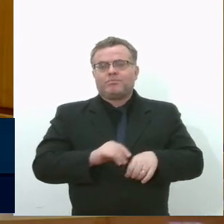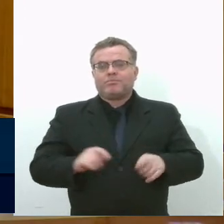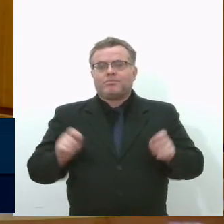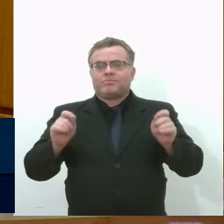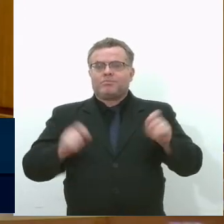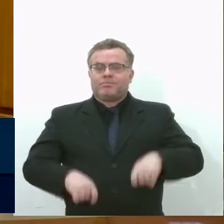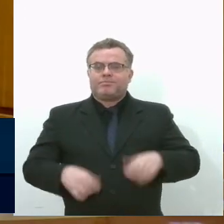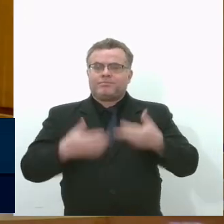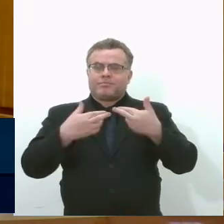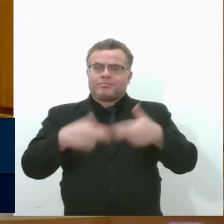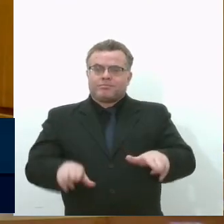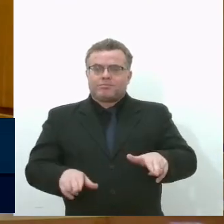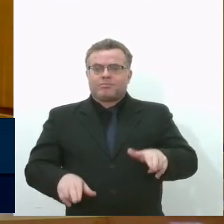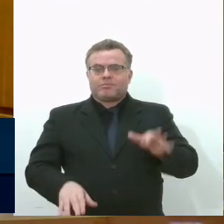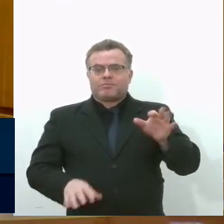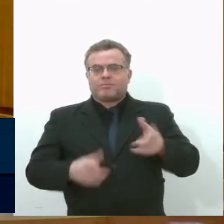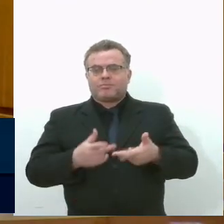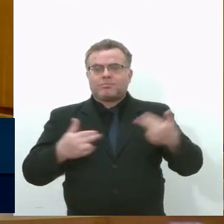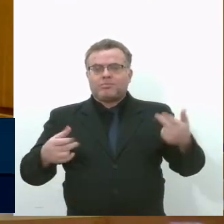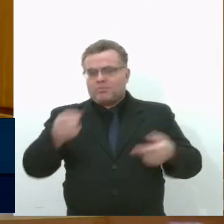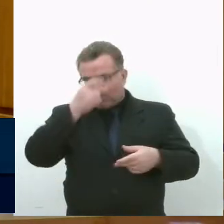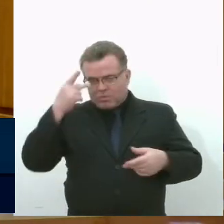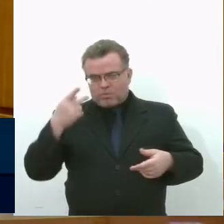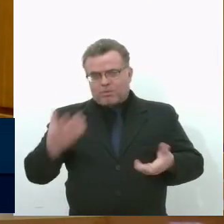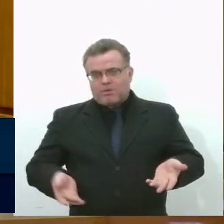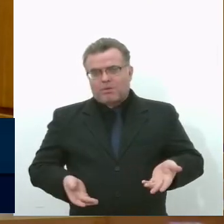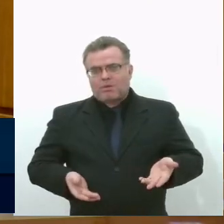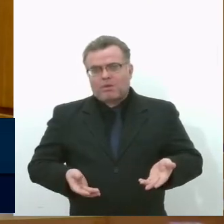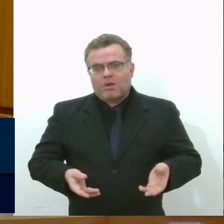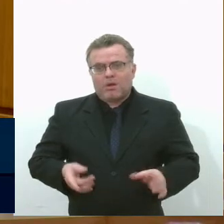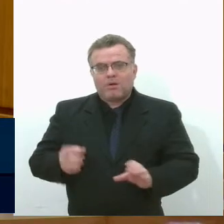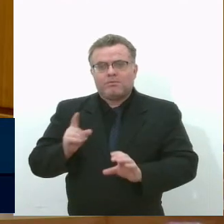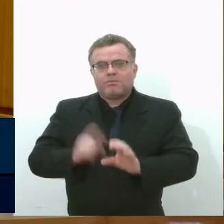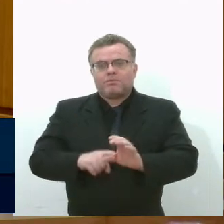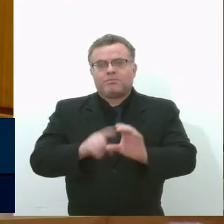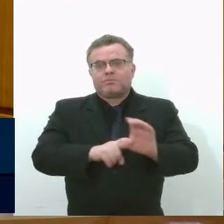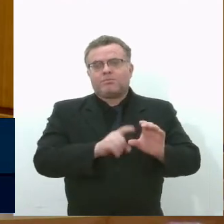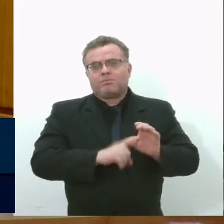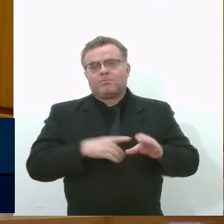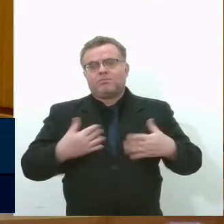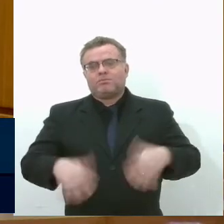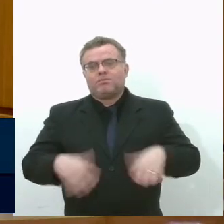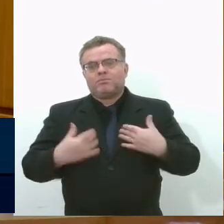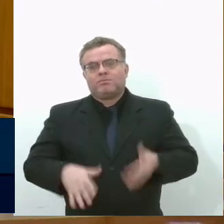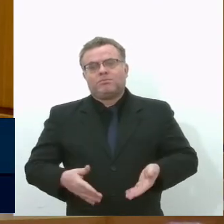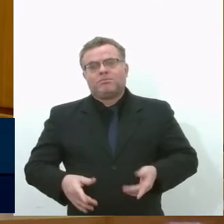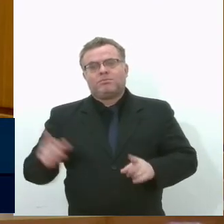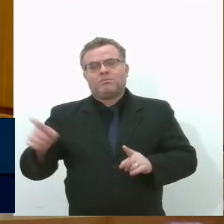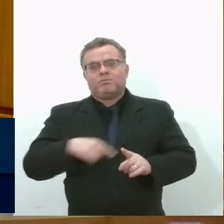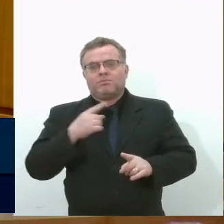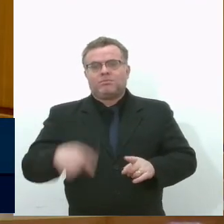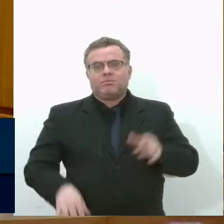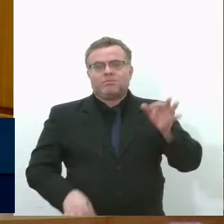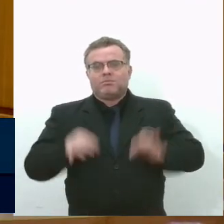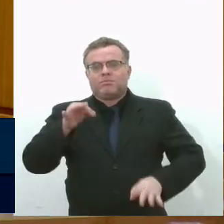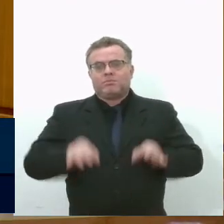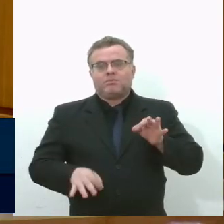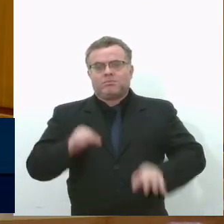e de ordenadores de despesas, muitas das vezes está sendo derrubado pelos Tribunais de